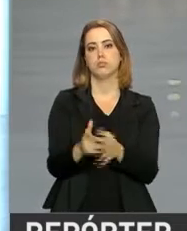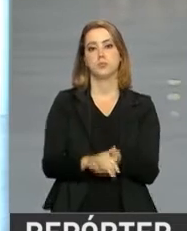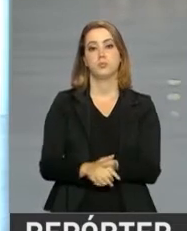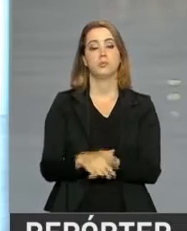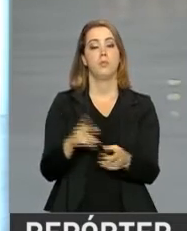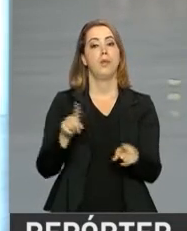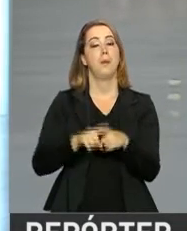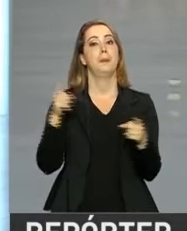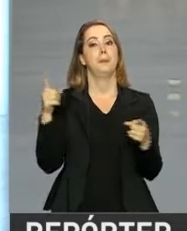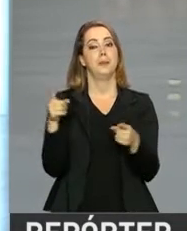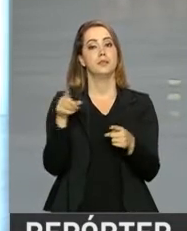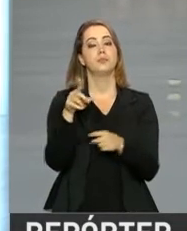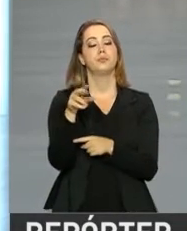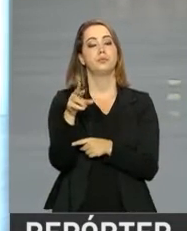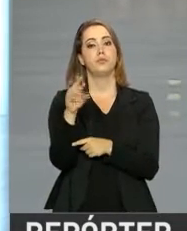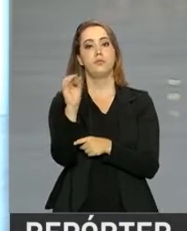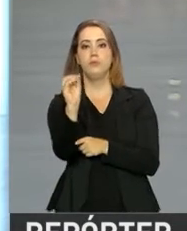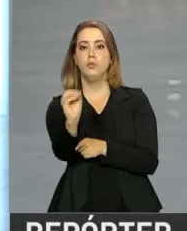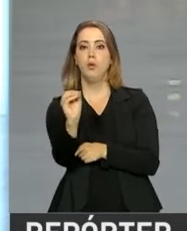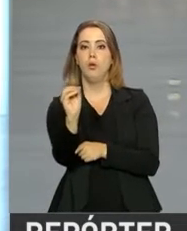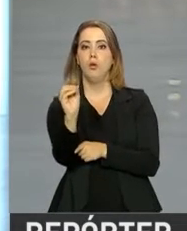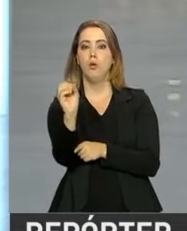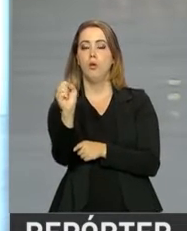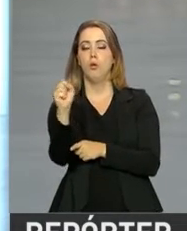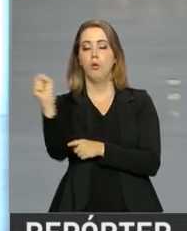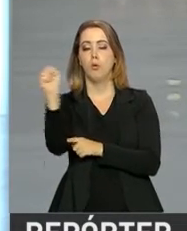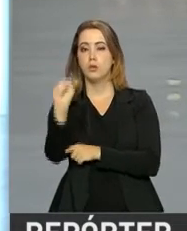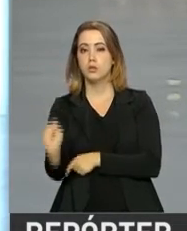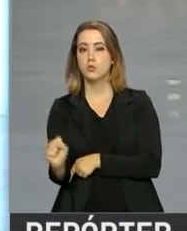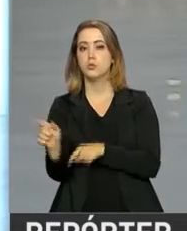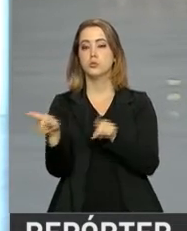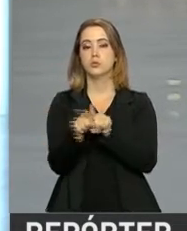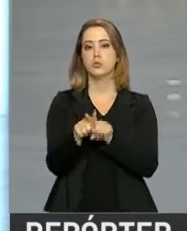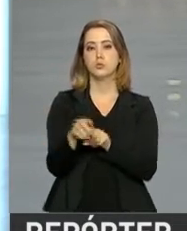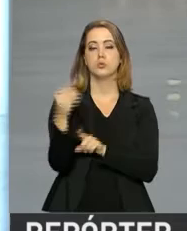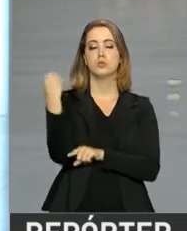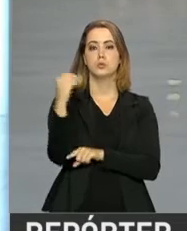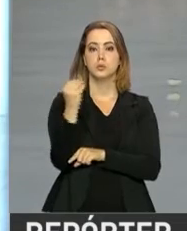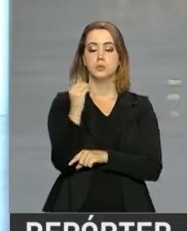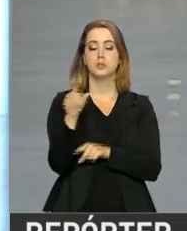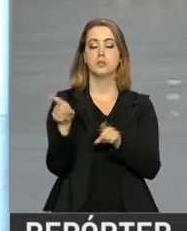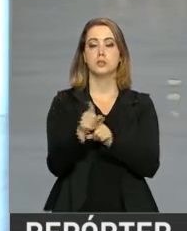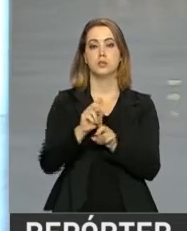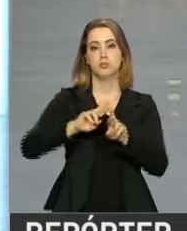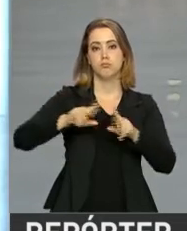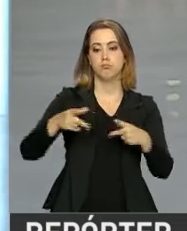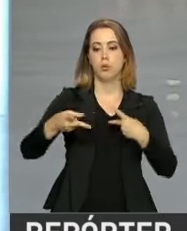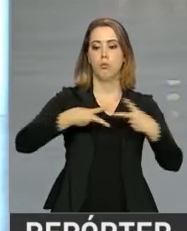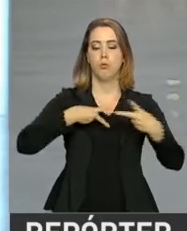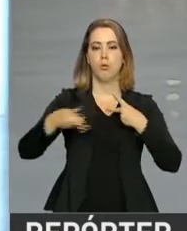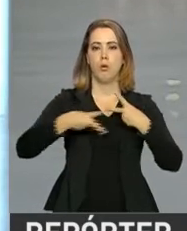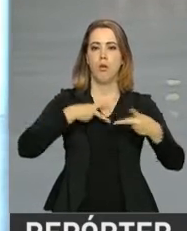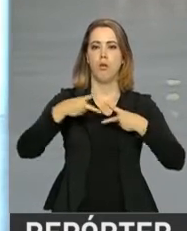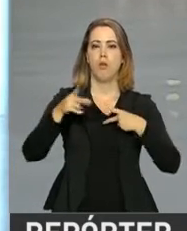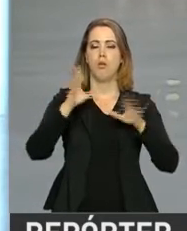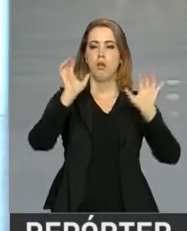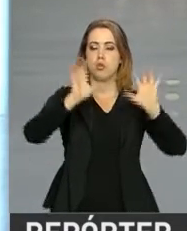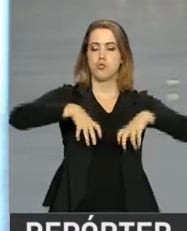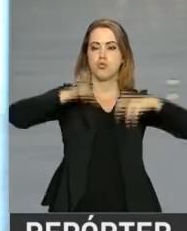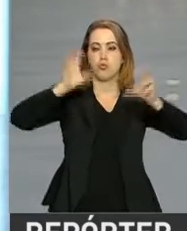mas no rio grande do sul em santa catarina foram registrados fenômenos climáticos como por exemplo fortes